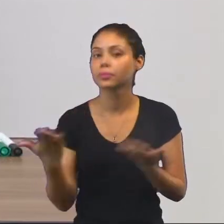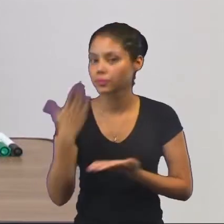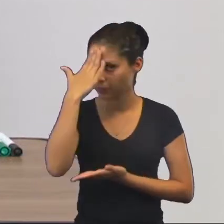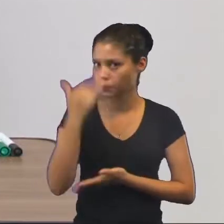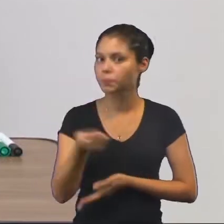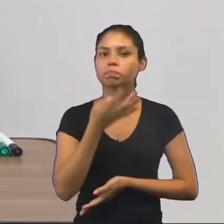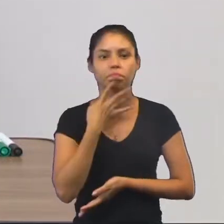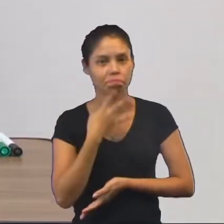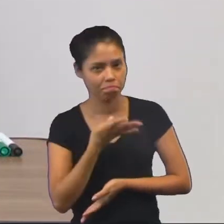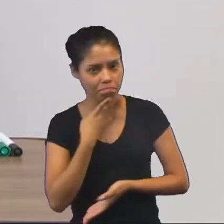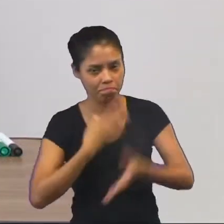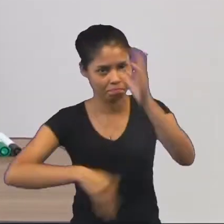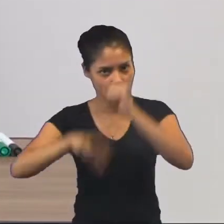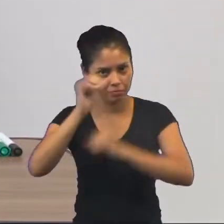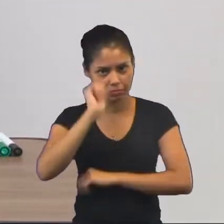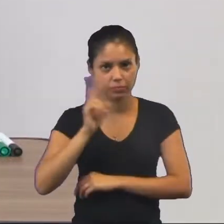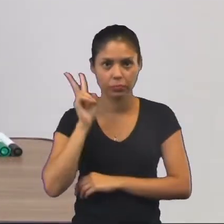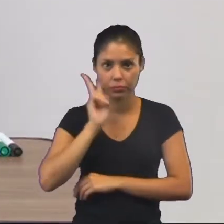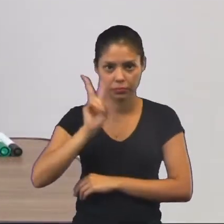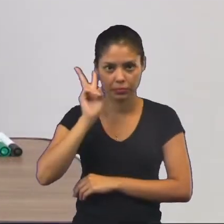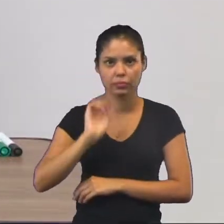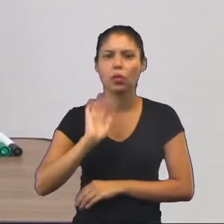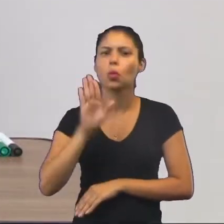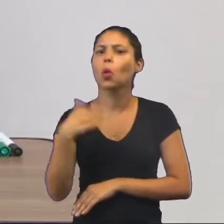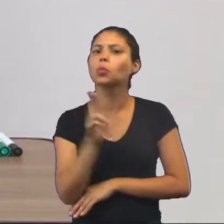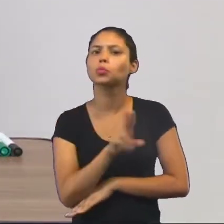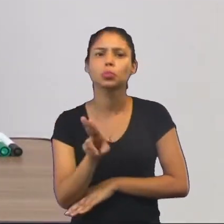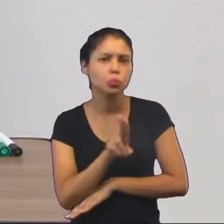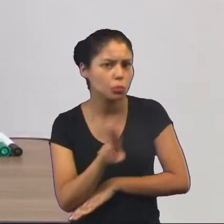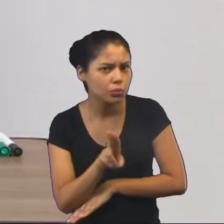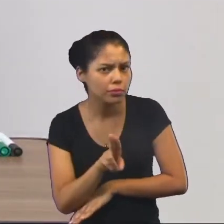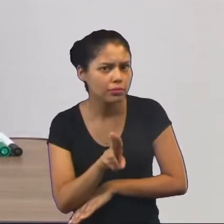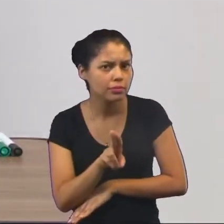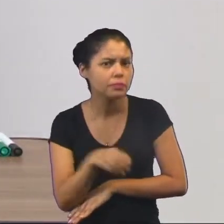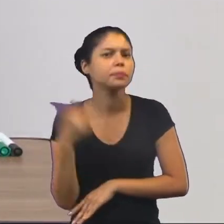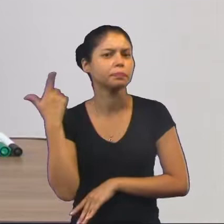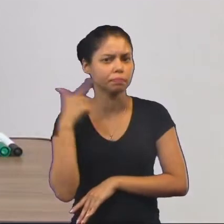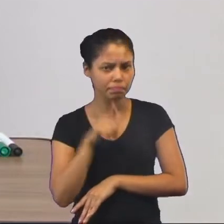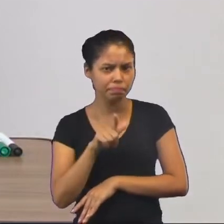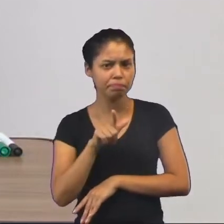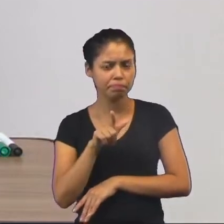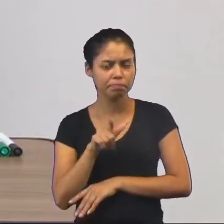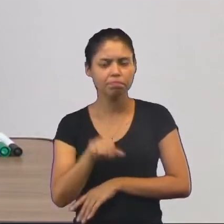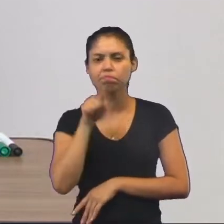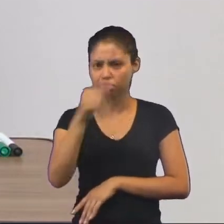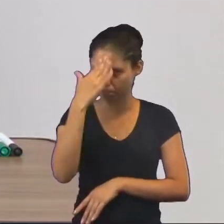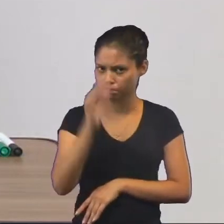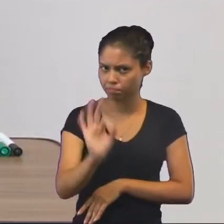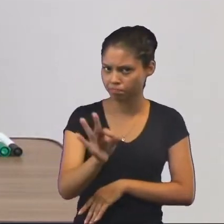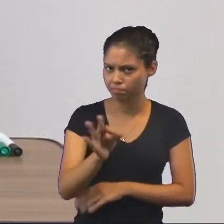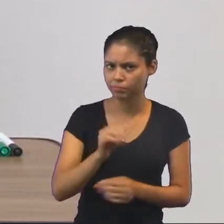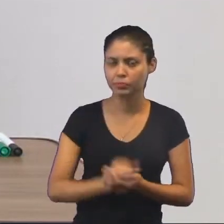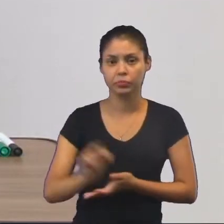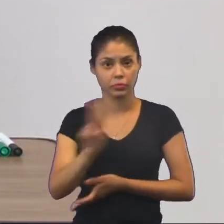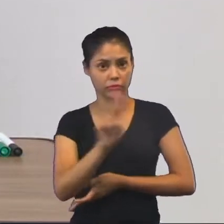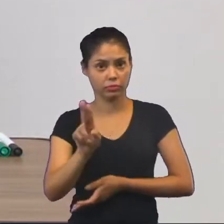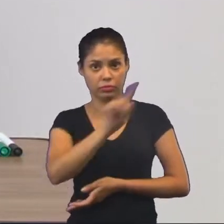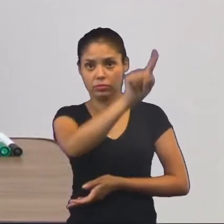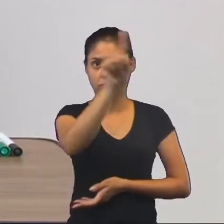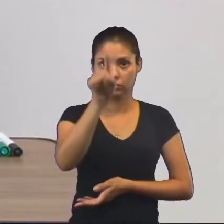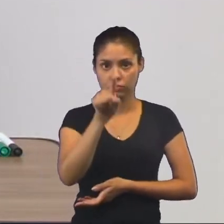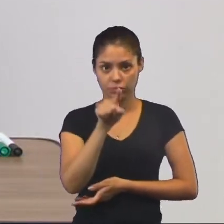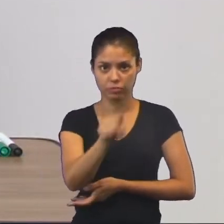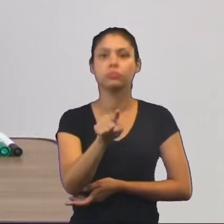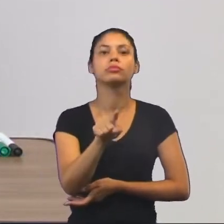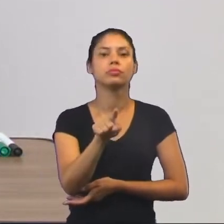se você consegue lembrar qual é o nome dessa pontuação. Conseguiu? Vamos ver se você acertou. Chamamos esse